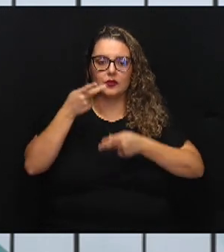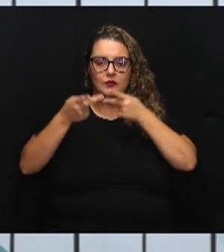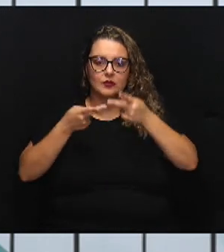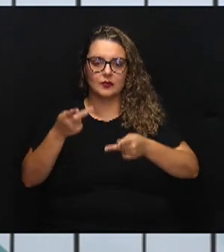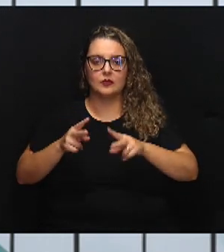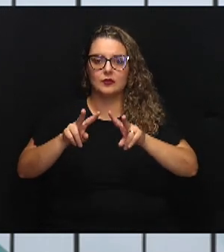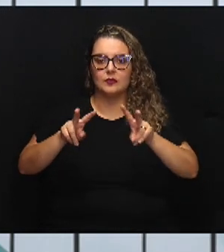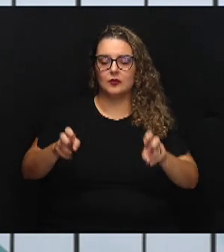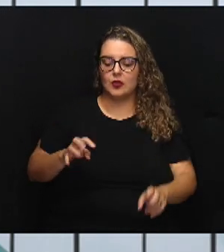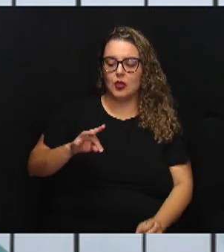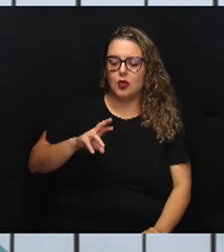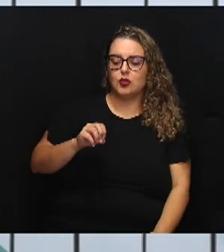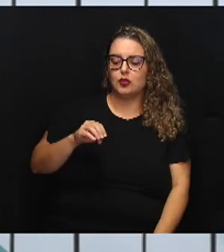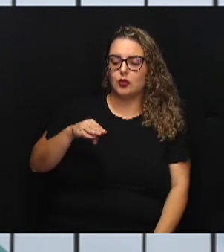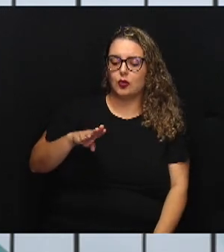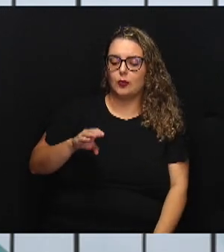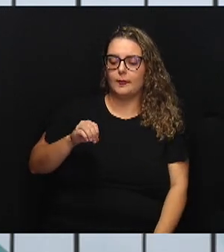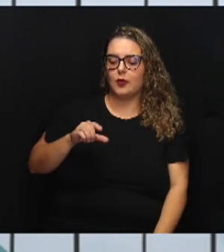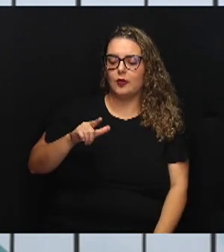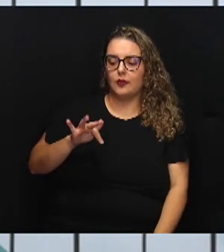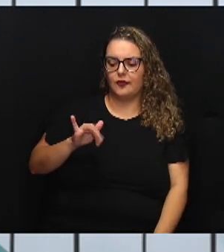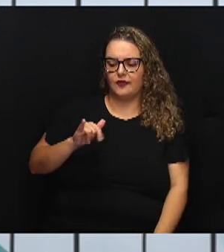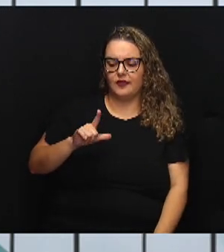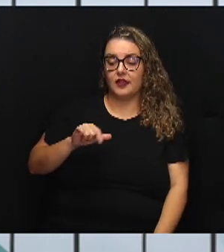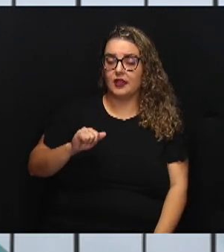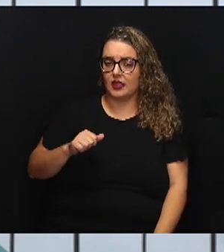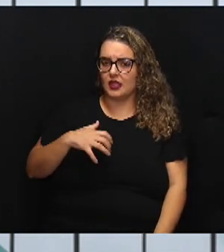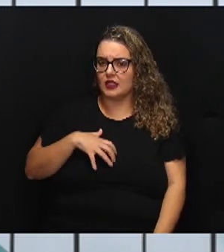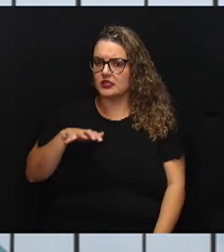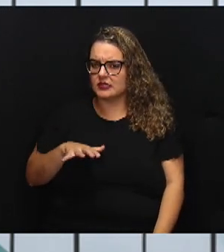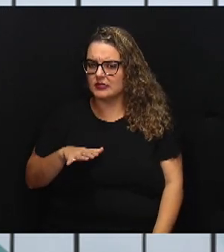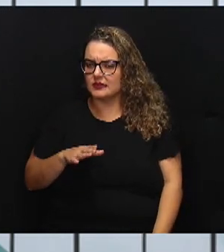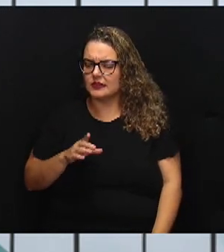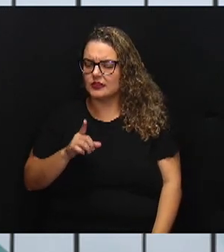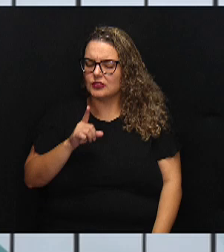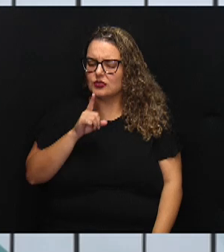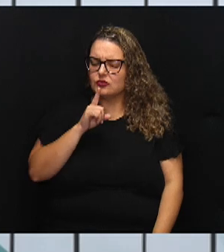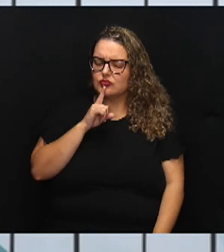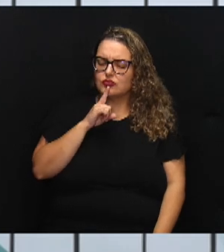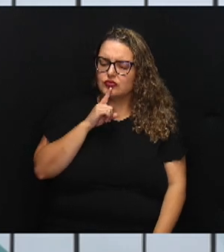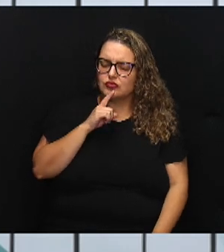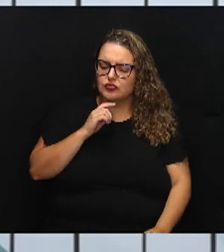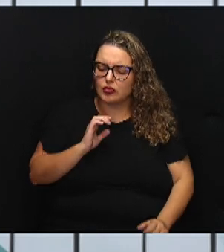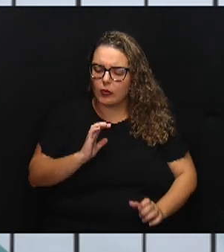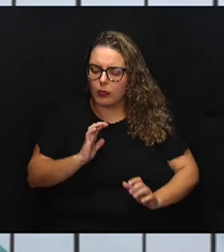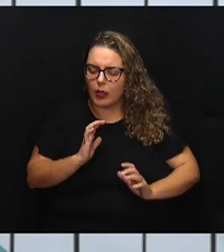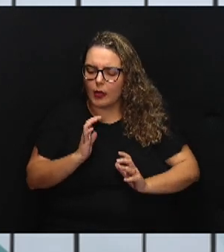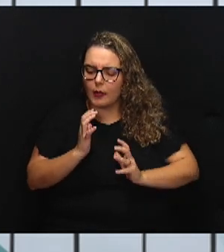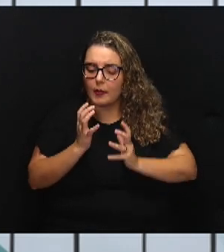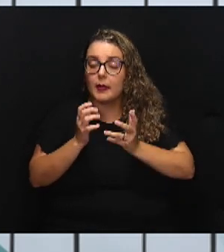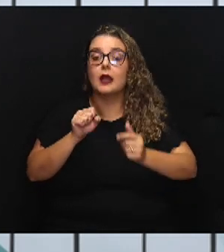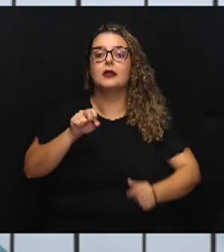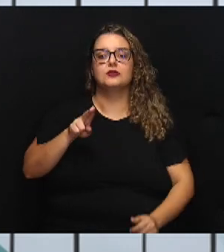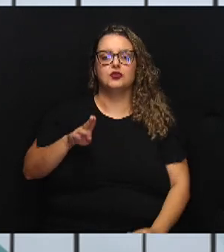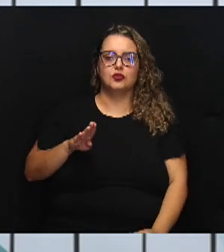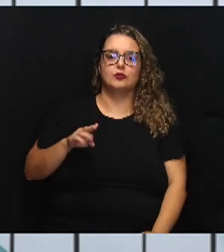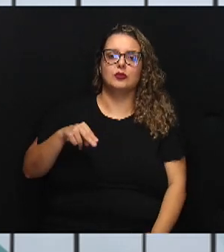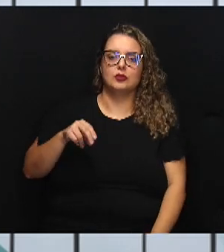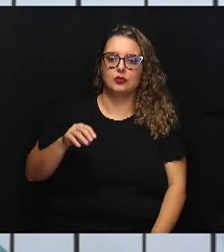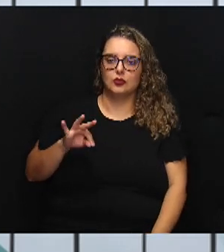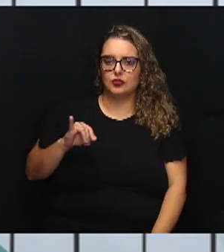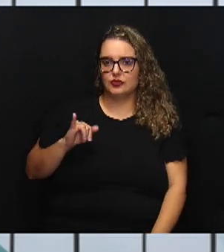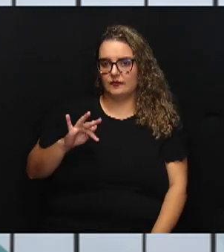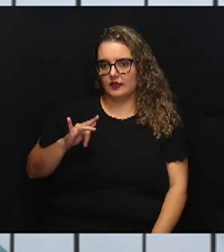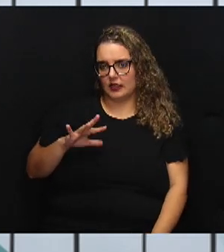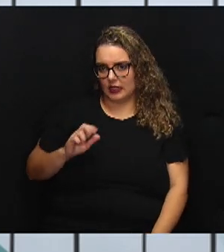sobre trombofilia. Essa condição silenciosa ainda é subdiagnosticada e impacta a